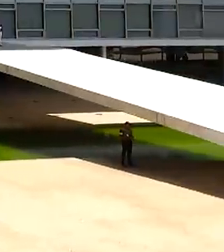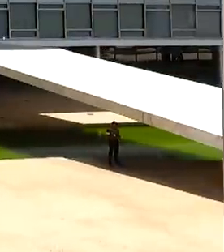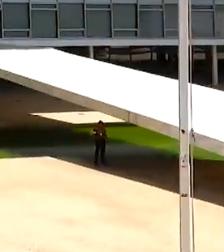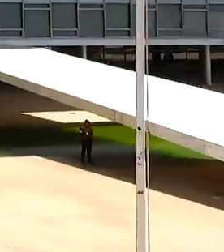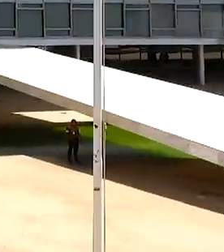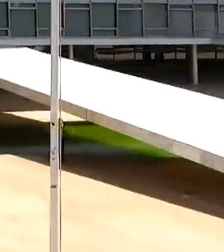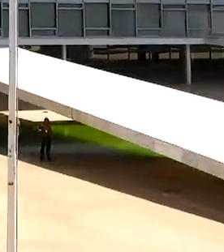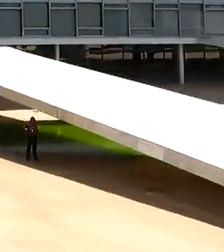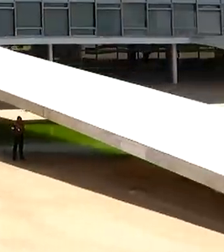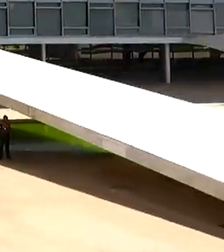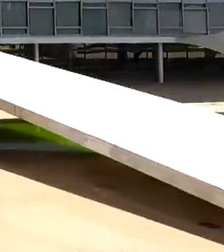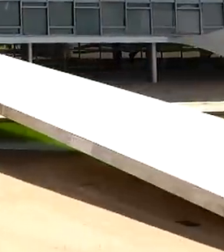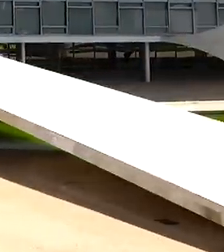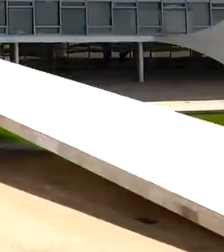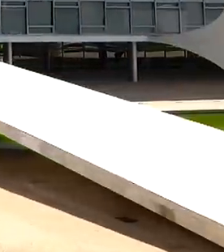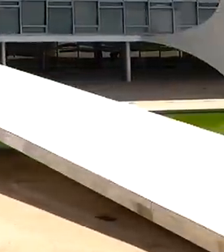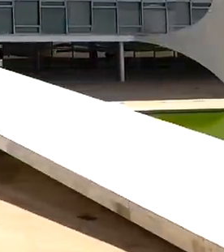Legendas Pedro Negri